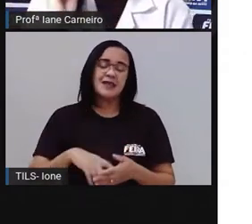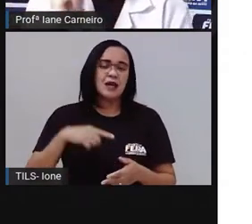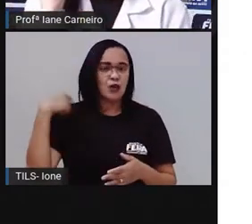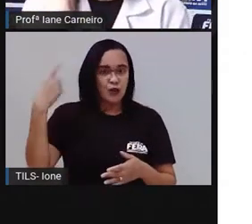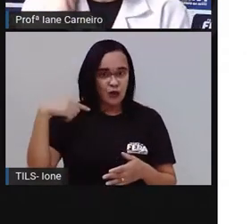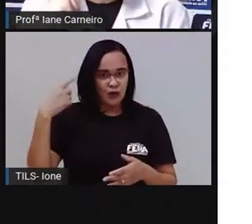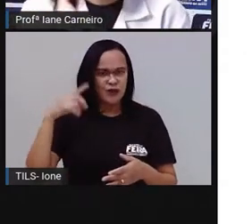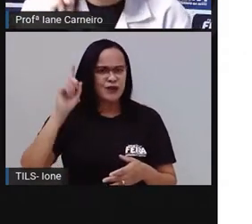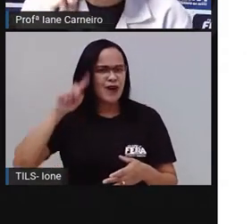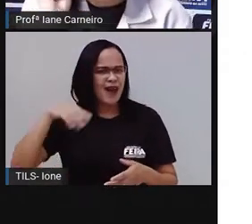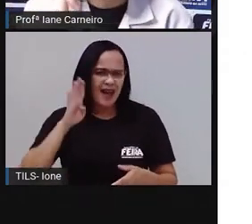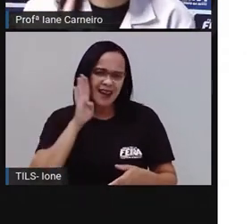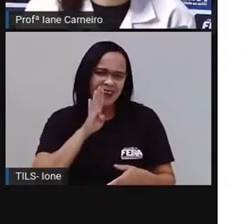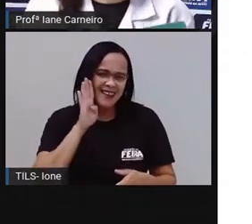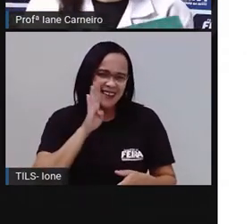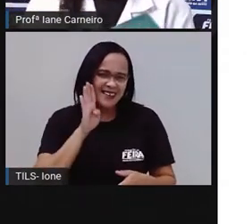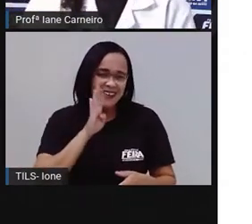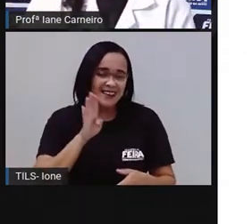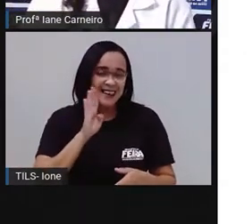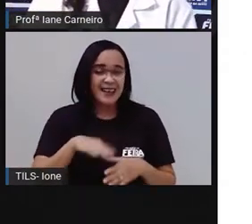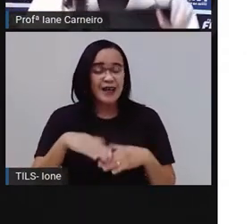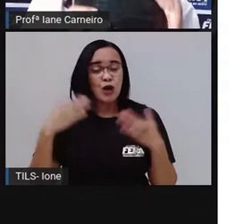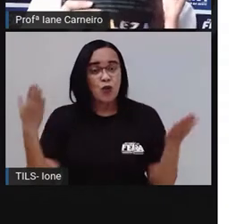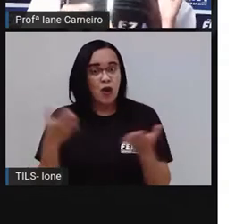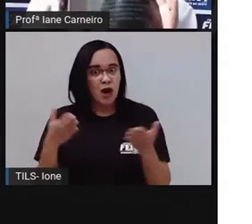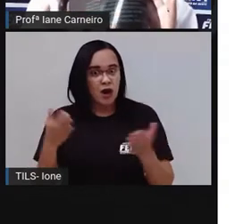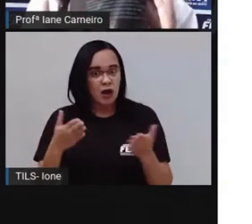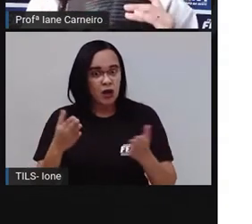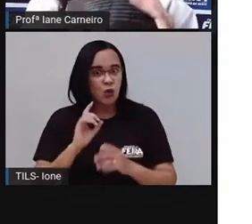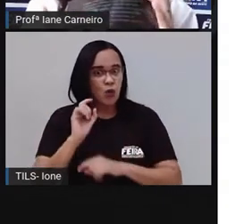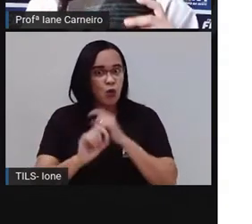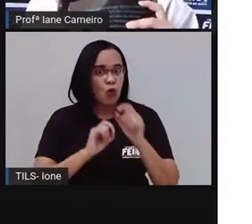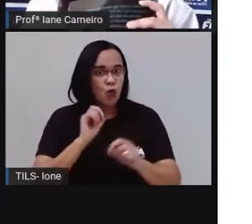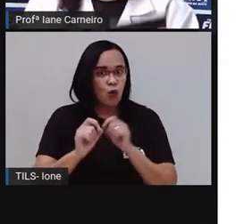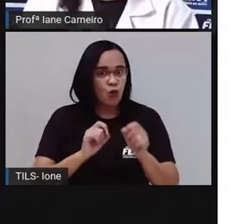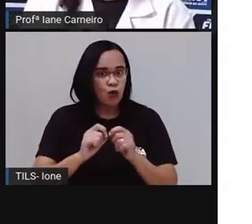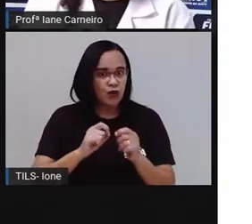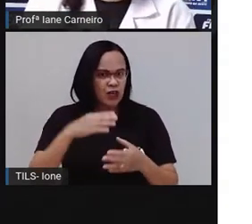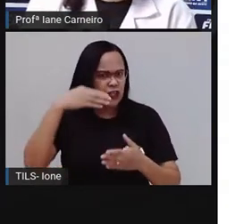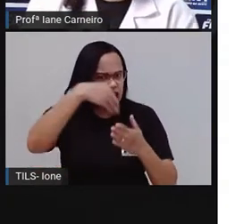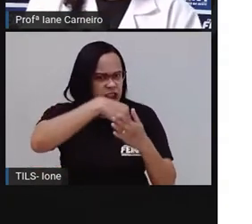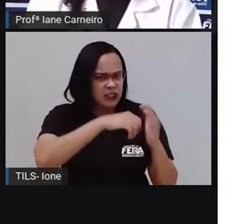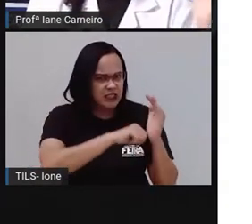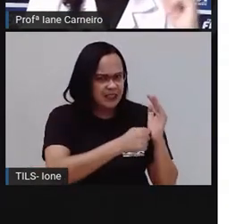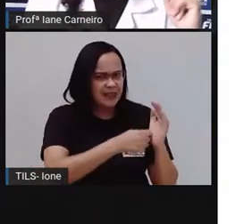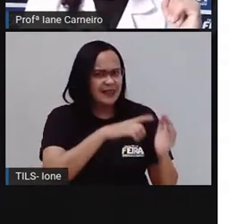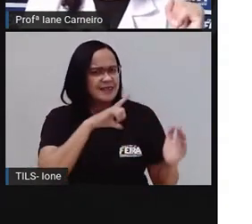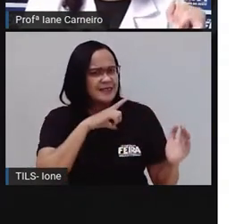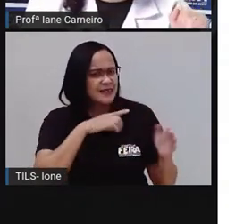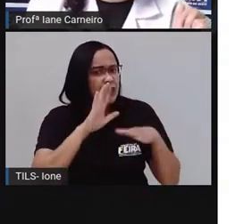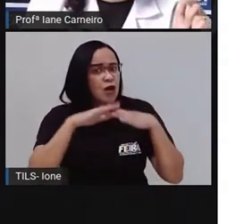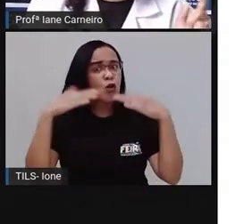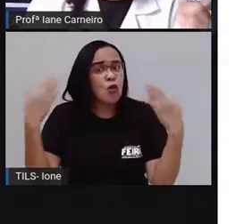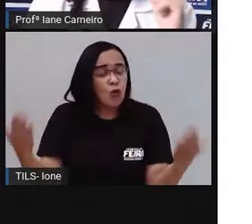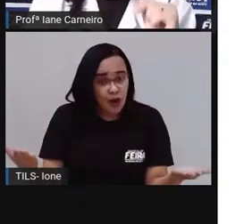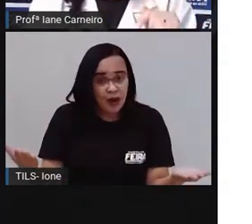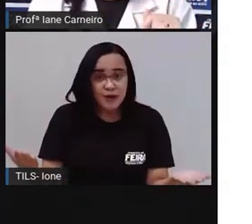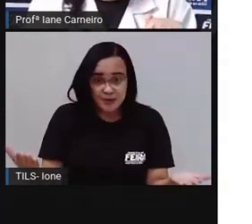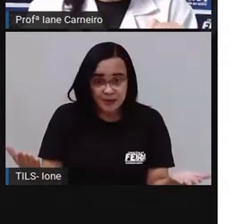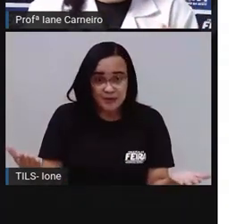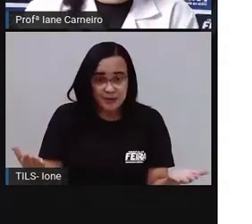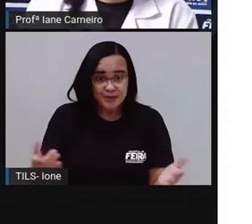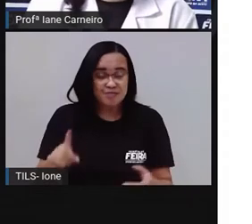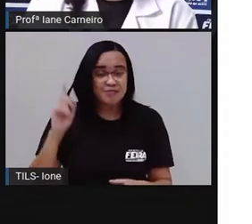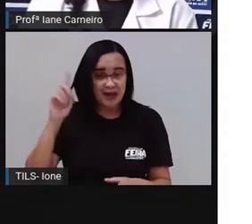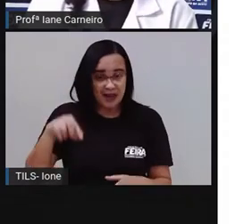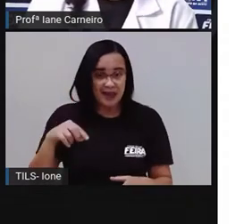quero ver quem vai descobrir qual é o segredo desse livro. Então vamos lá? ABC Doido de